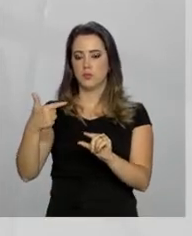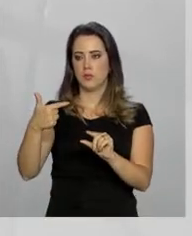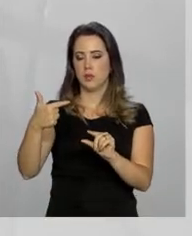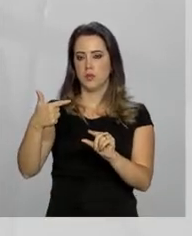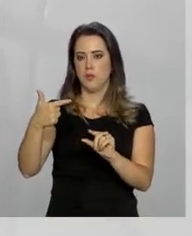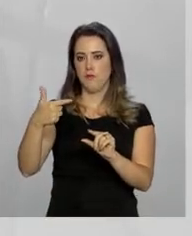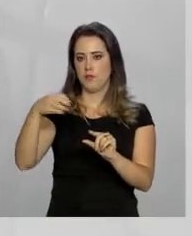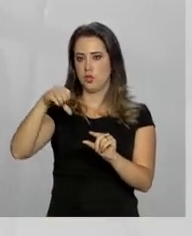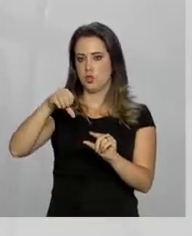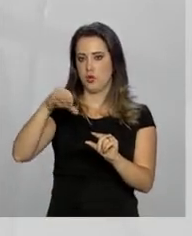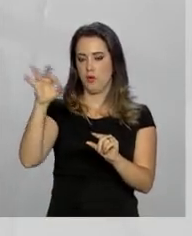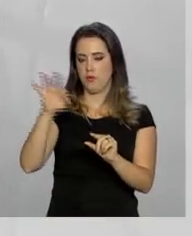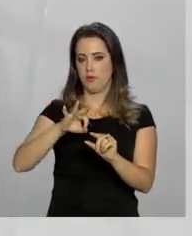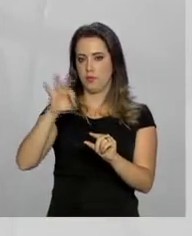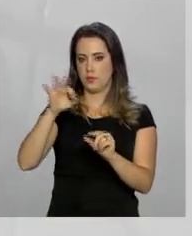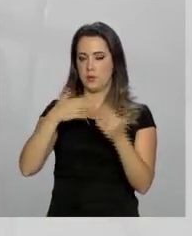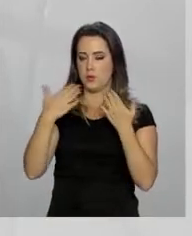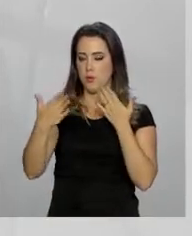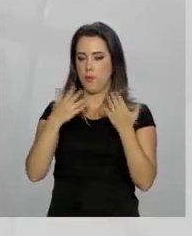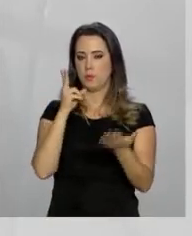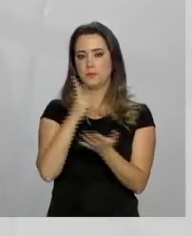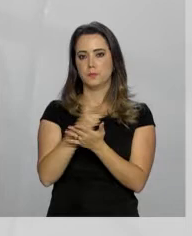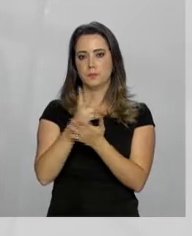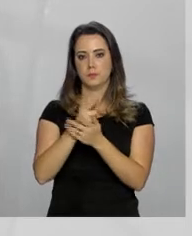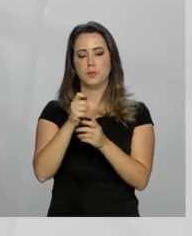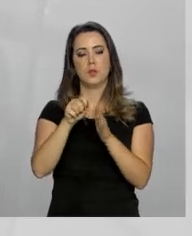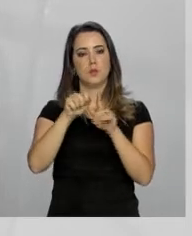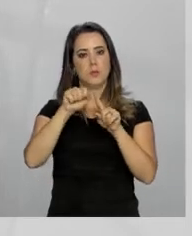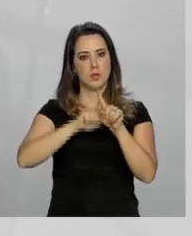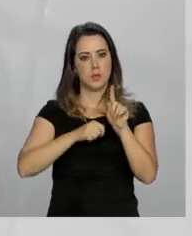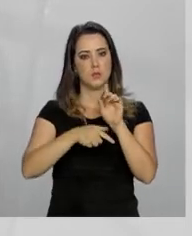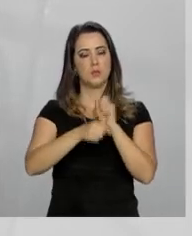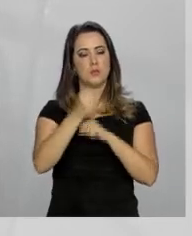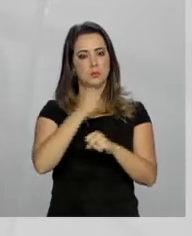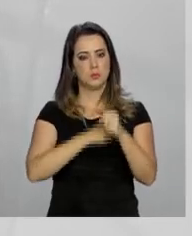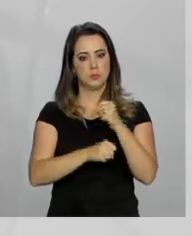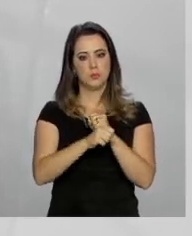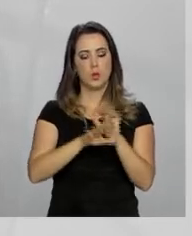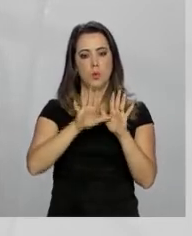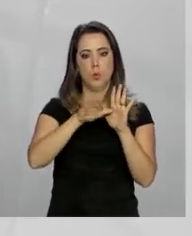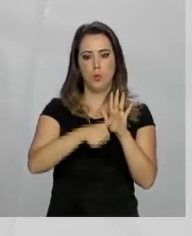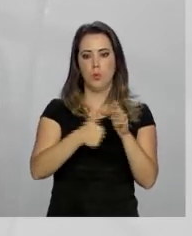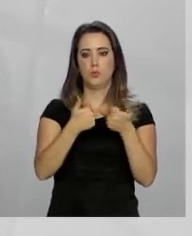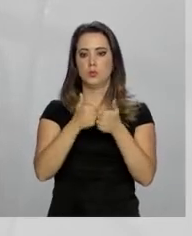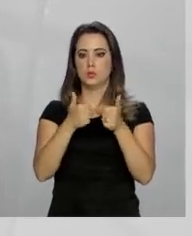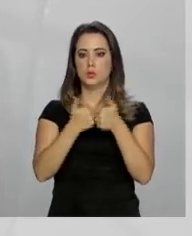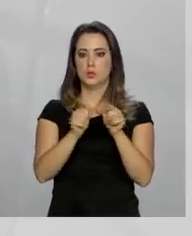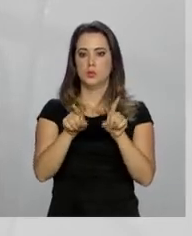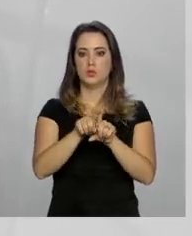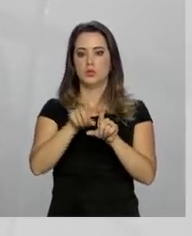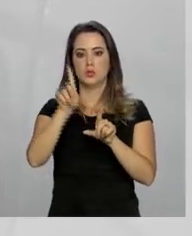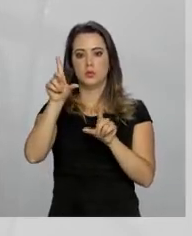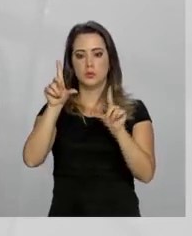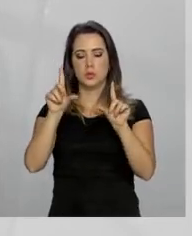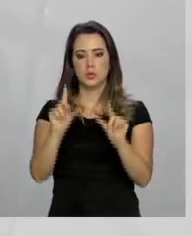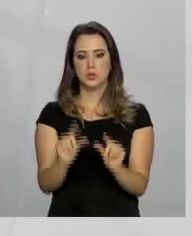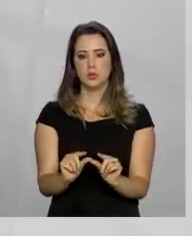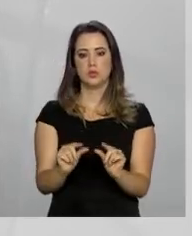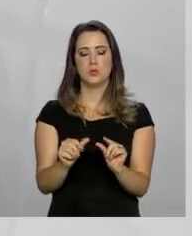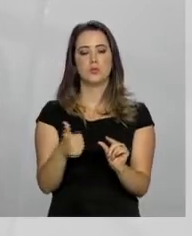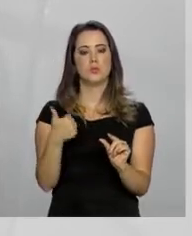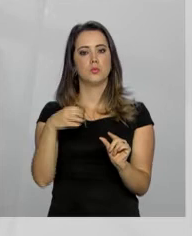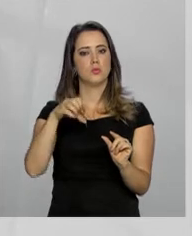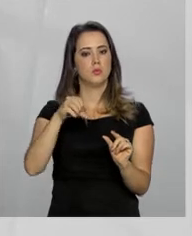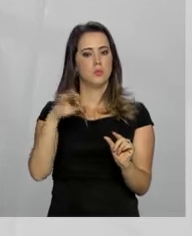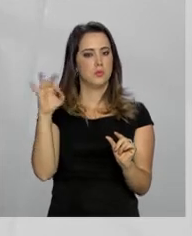em comparação com o mesmo mês de 2007 o roubo de carga também teve queda em julho em relação ao mesmo período